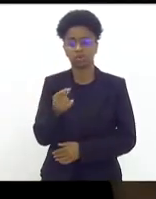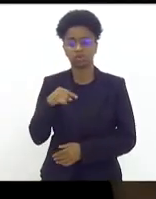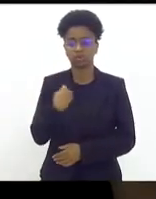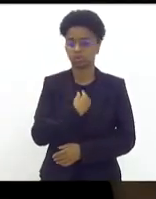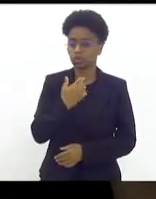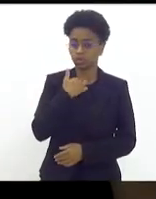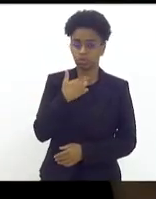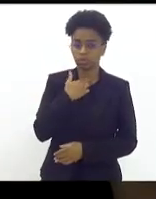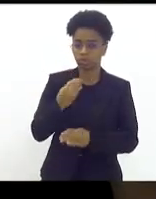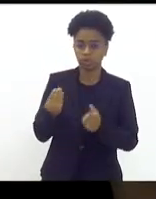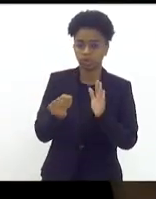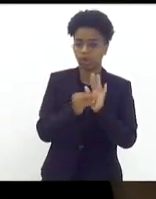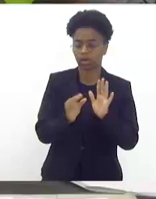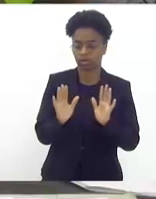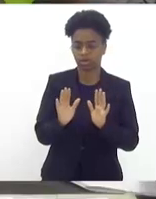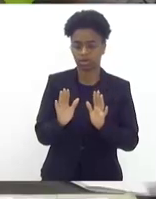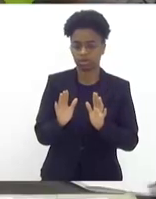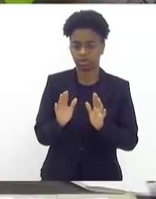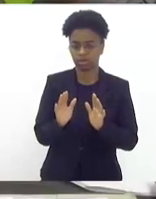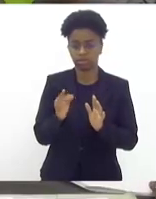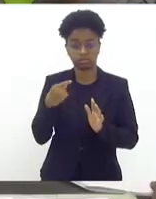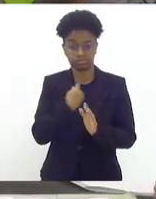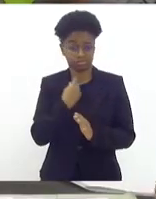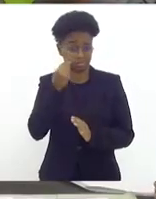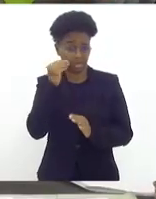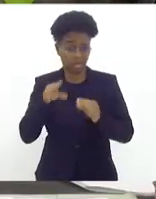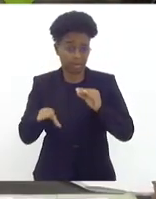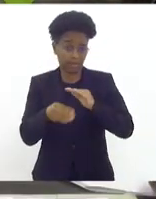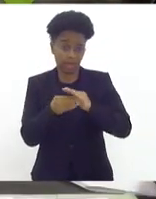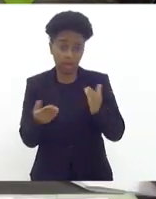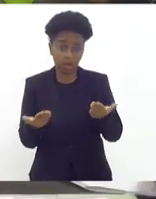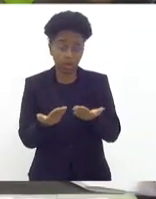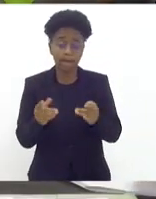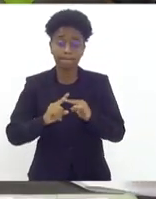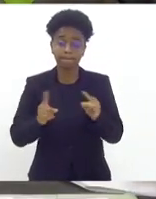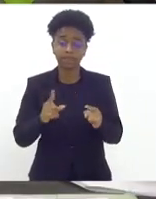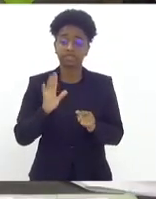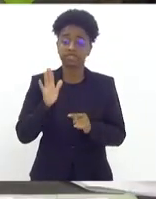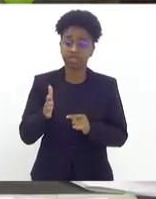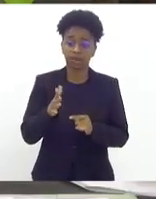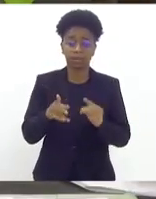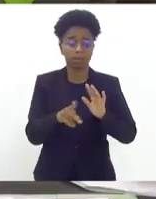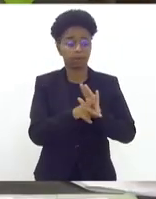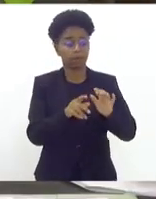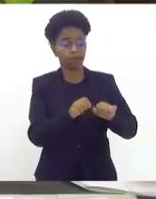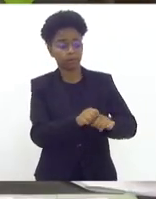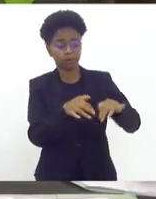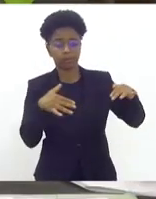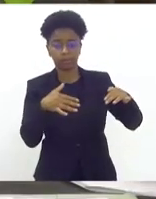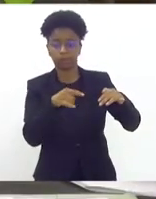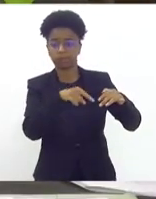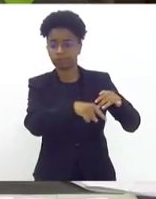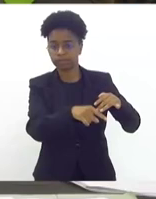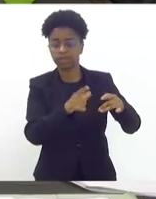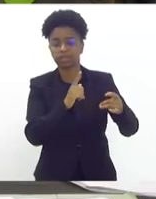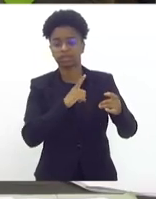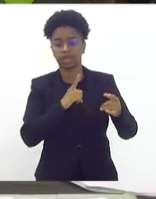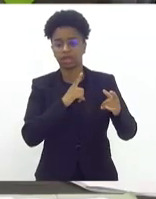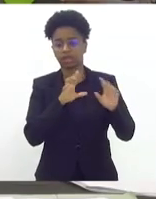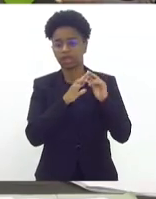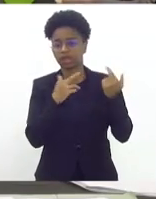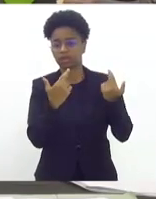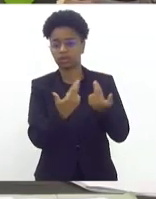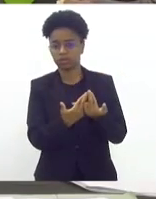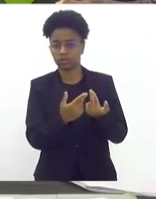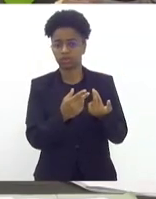prazo para o executivo. Senão a gente faria uma emenda nossa aqui agora, mas como está trabalhando em cima das emendas já de plenário, as emendas de plenário, não no nosso